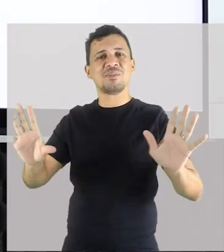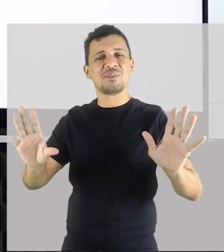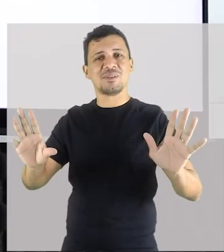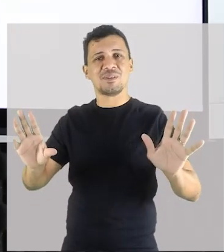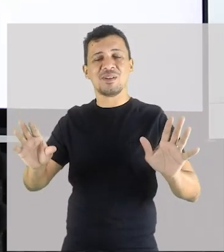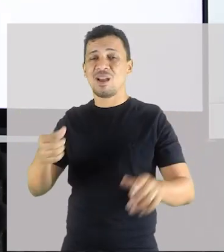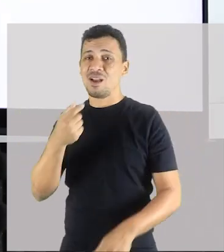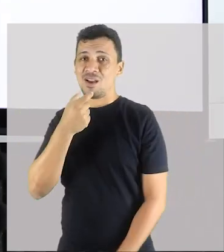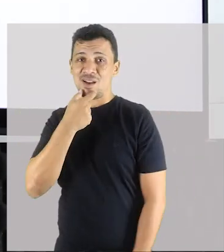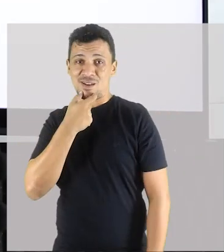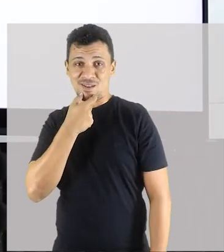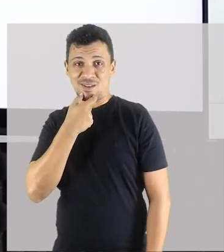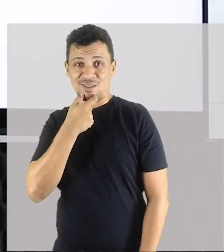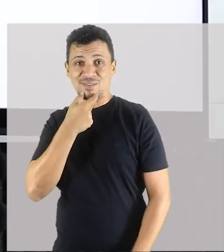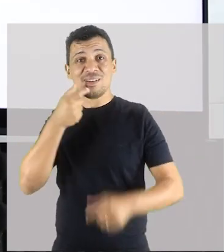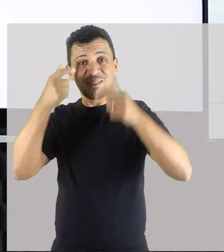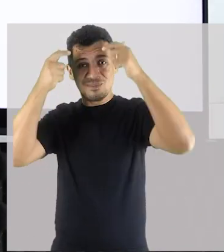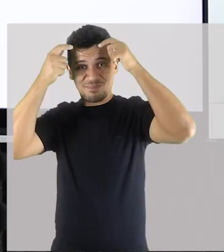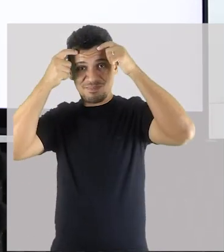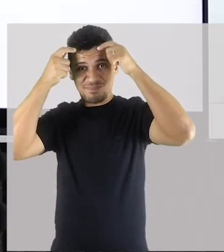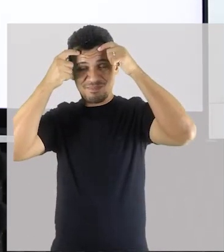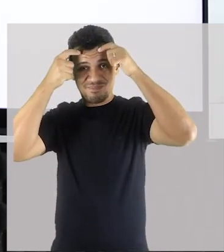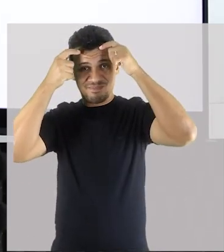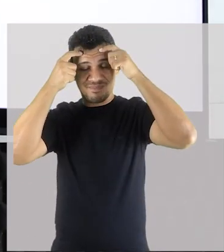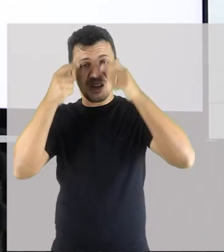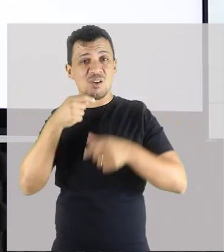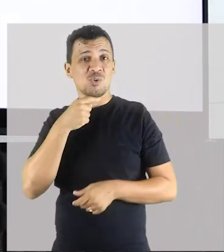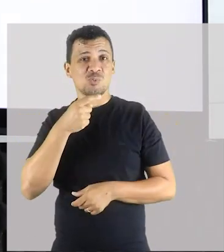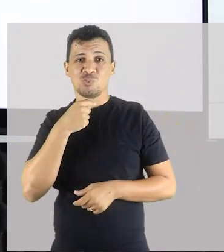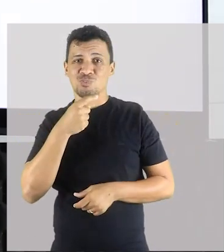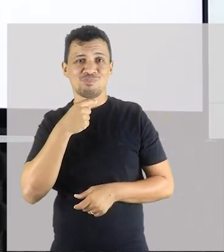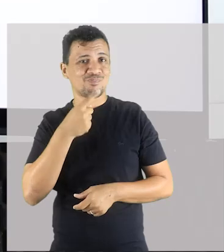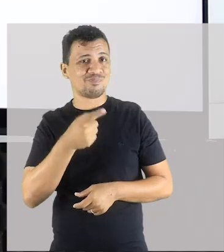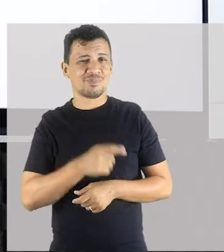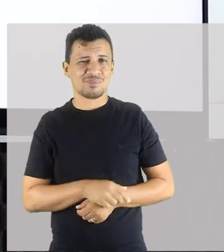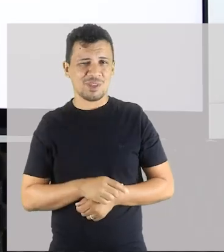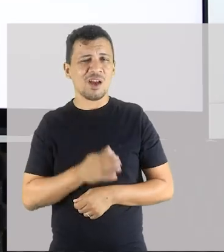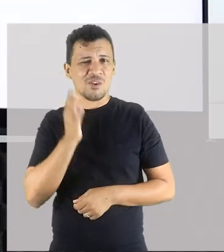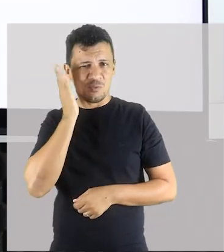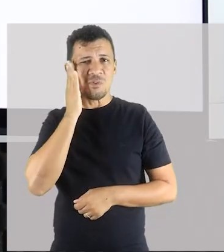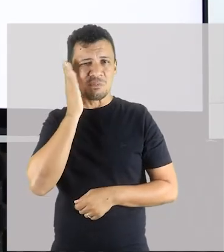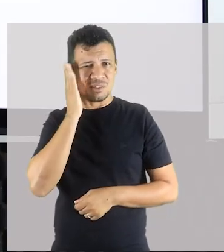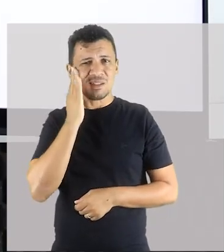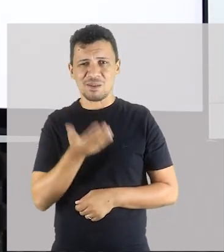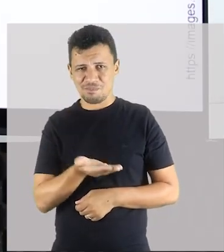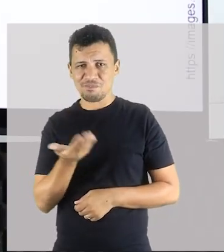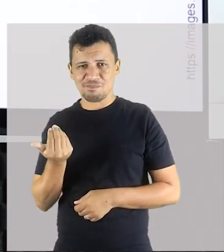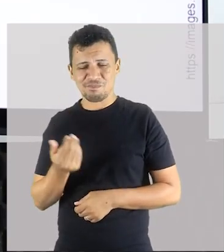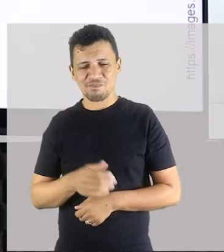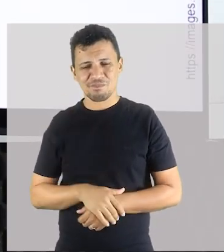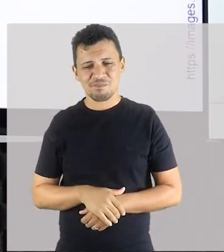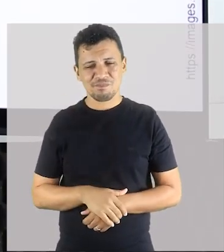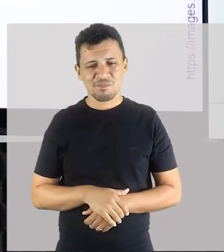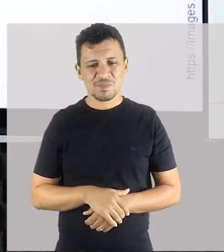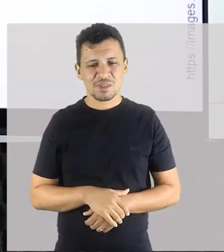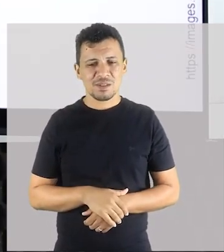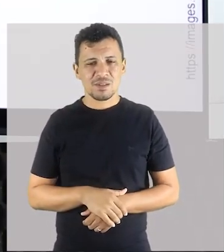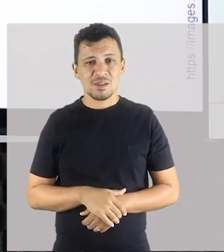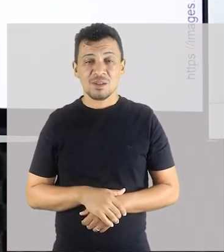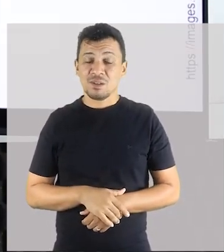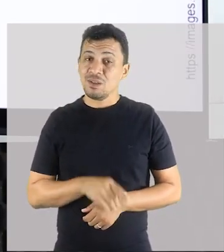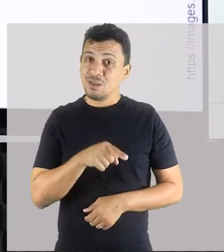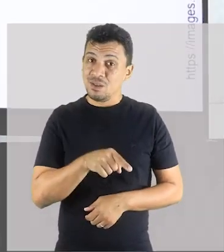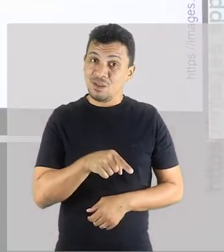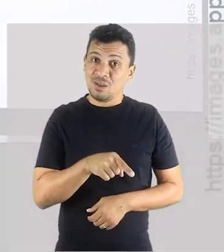coroa inglesa, né, a coroa britânica, ela não consegue resolver. Mas vamos entender um pouco mais sobre esse processo. A reação